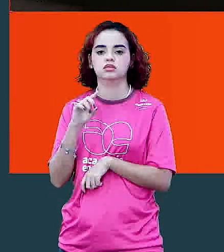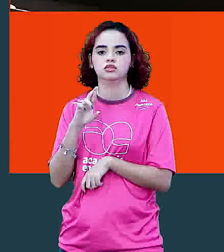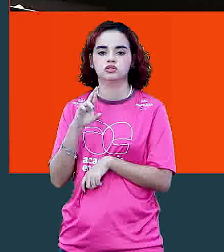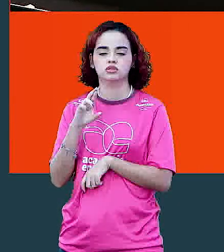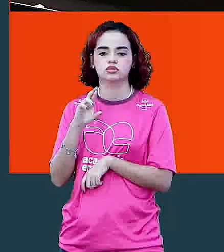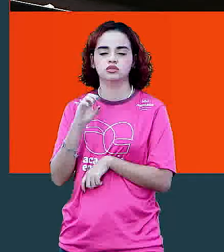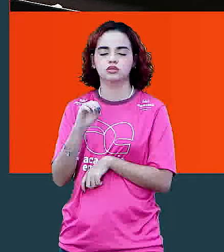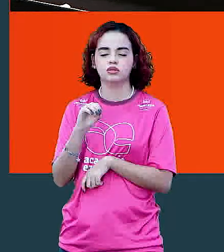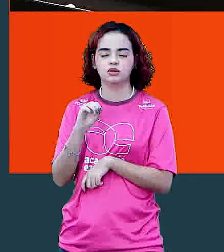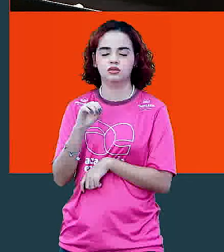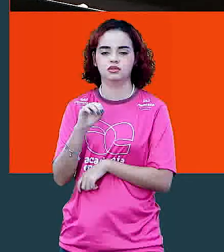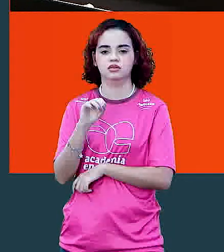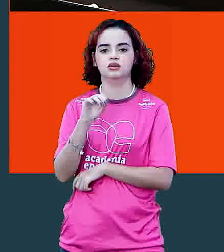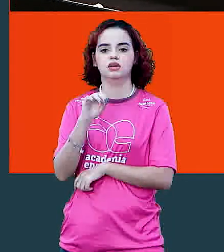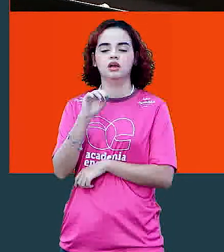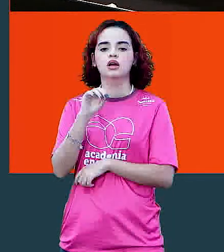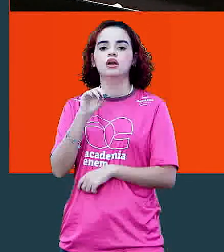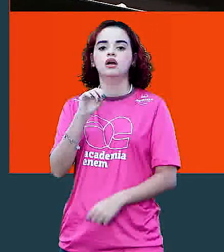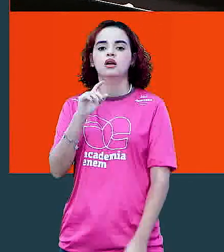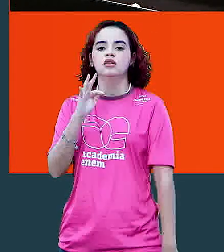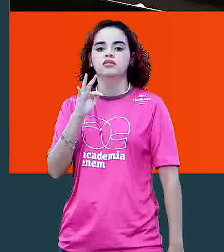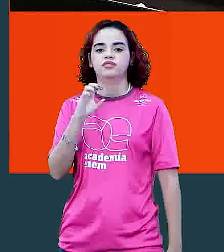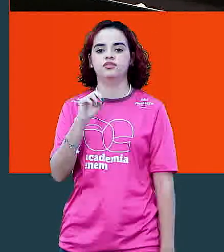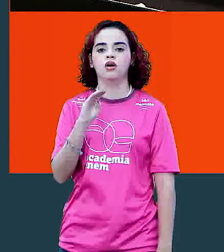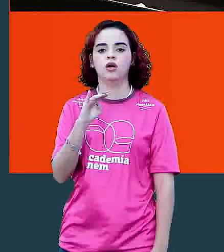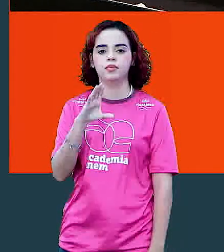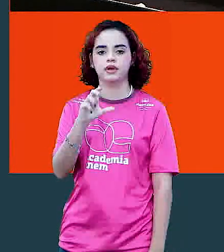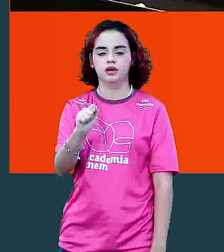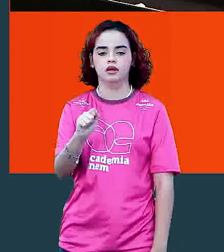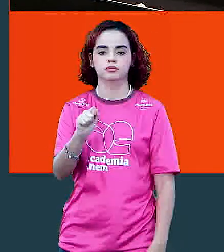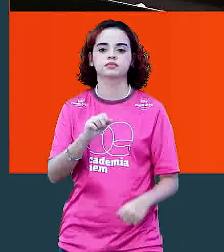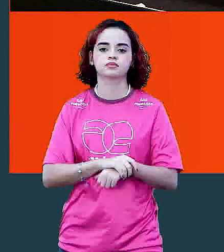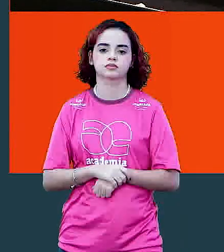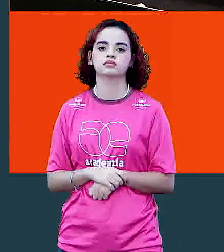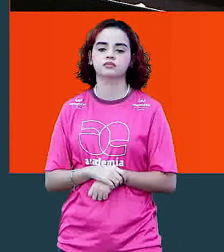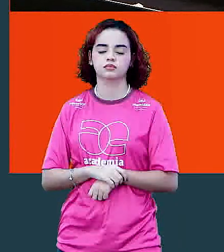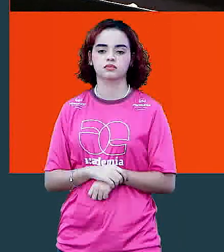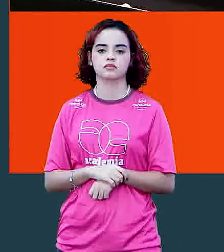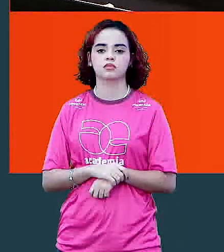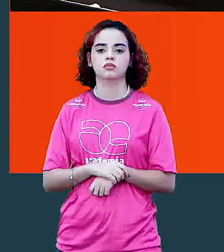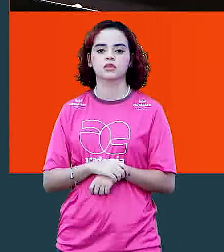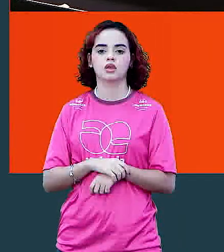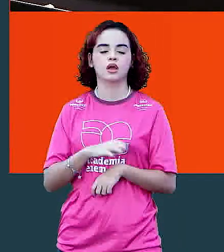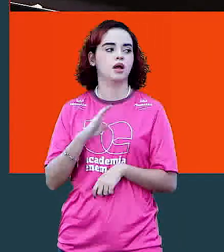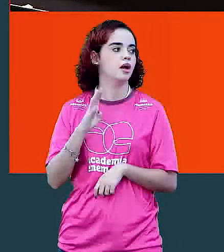hidrofóbica, perfeito. Hidrofílica é que tem afinidade com a água, A gente viu isso hoje. O que a D está errada?